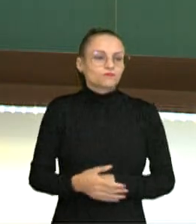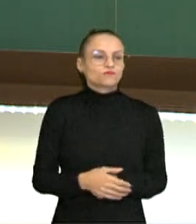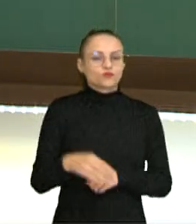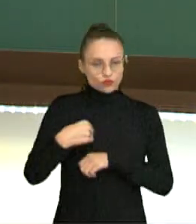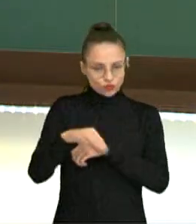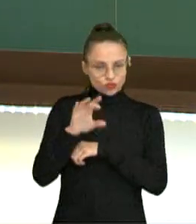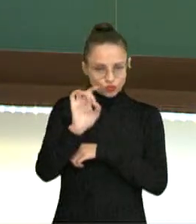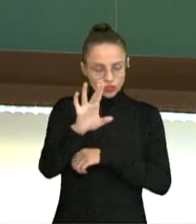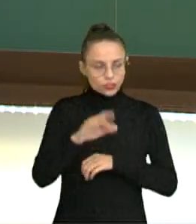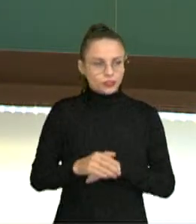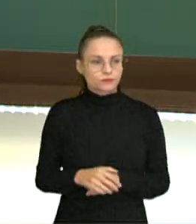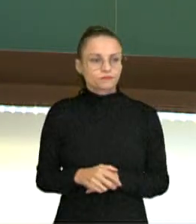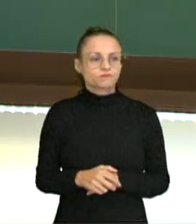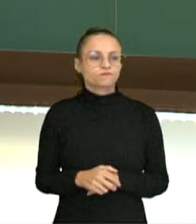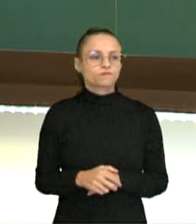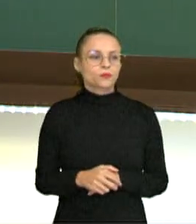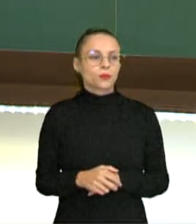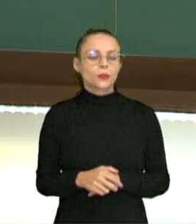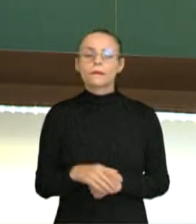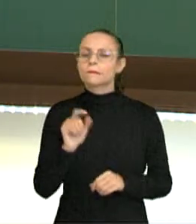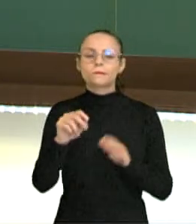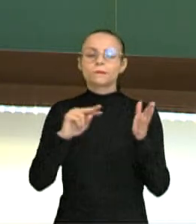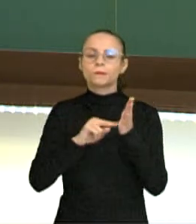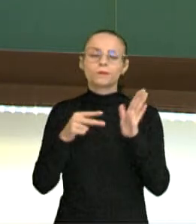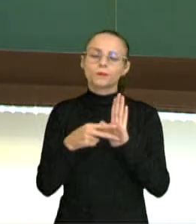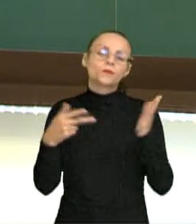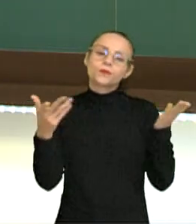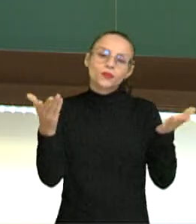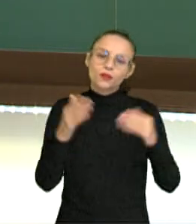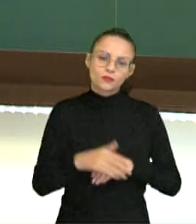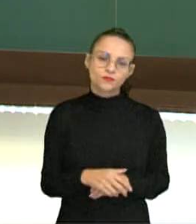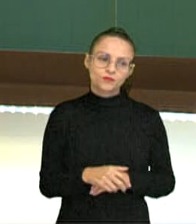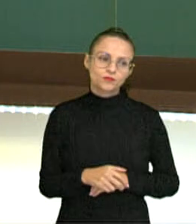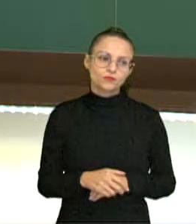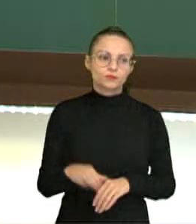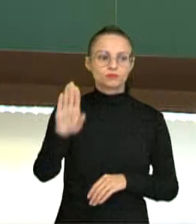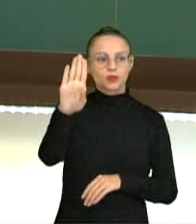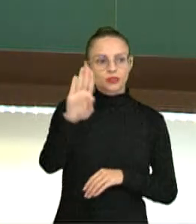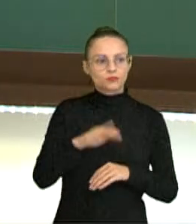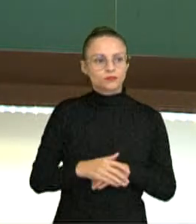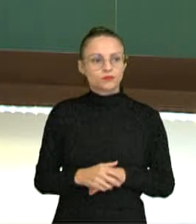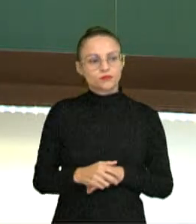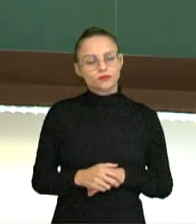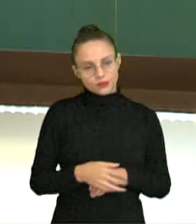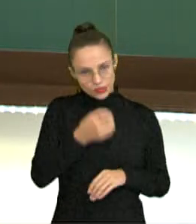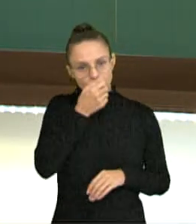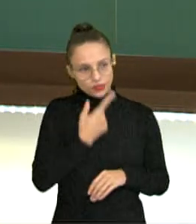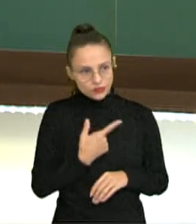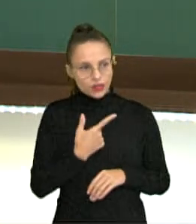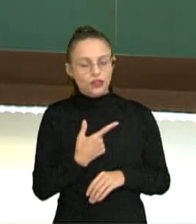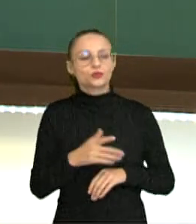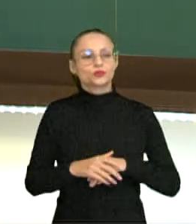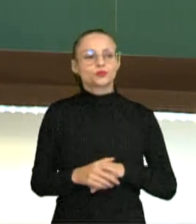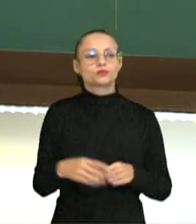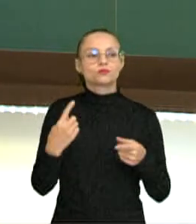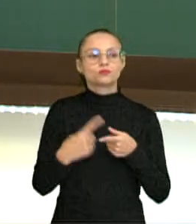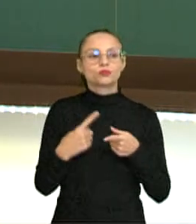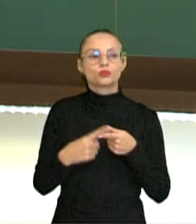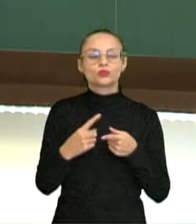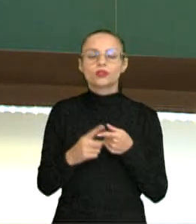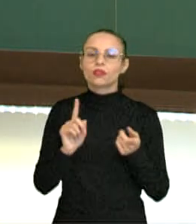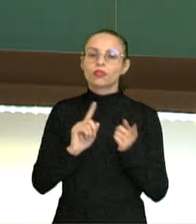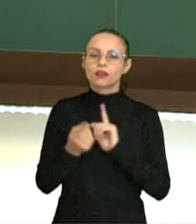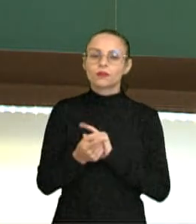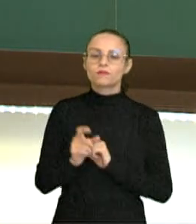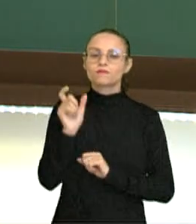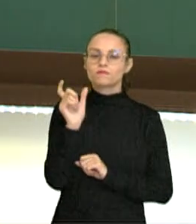dica. Que efeito de sentido ele produz? Na letra B, apesar de engraçado, porque o contraste